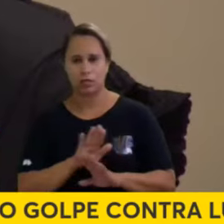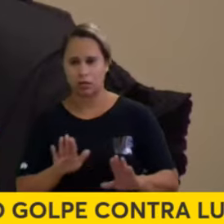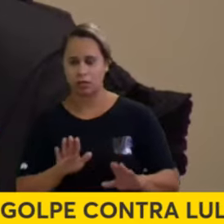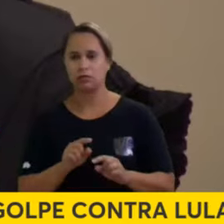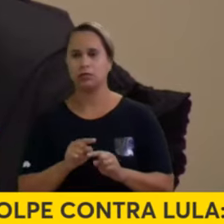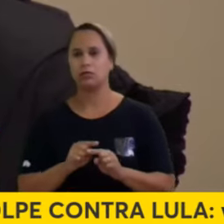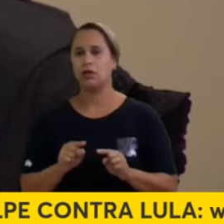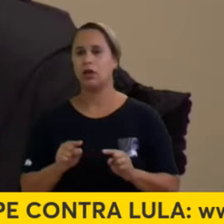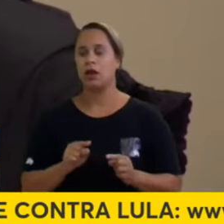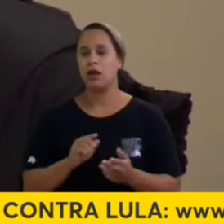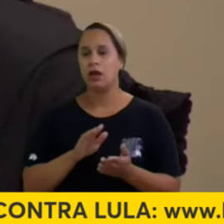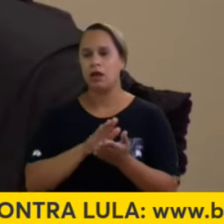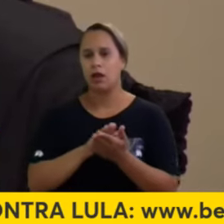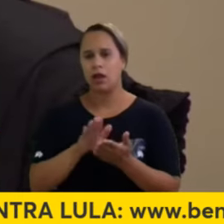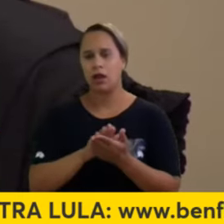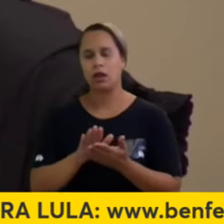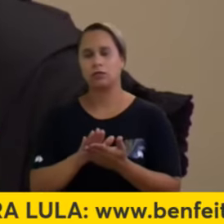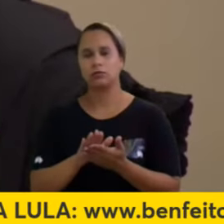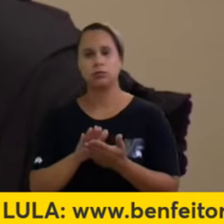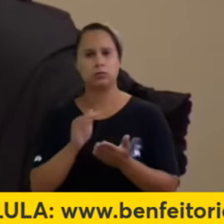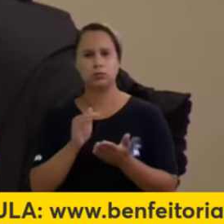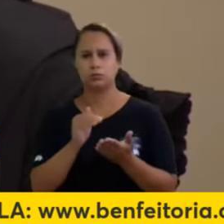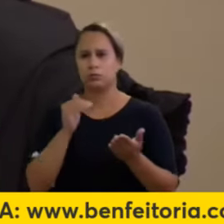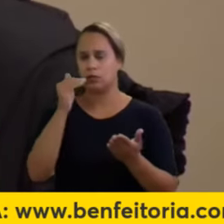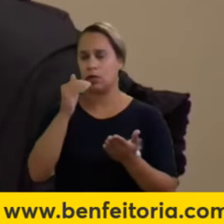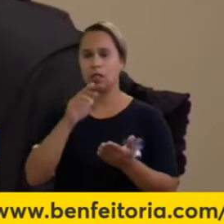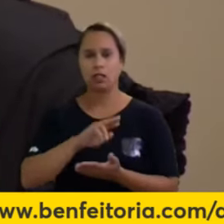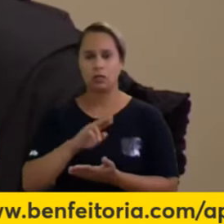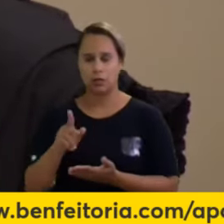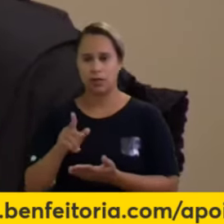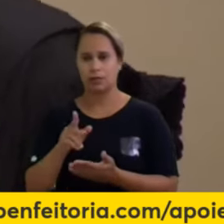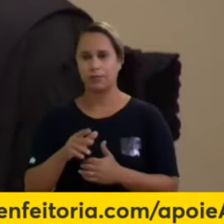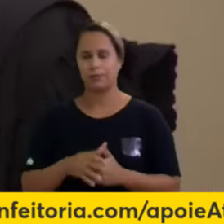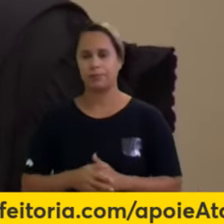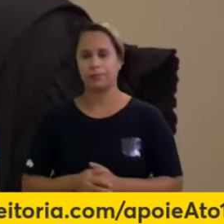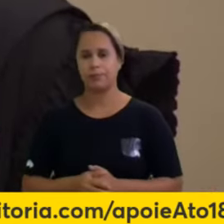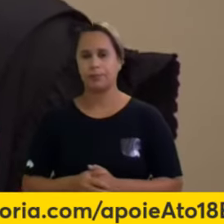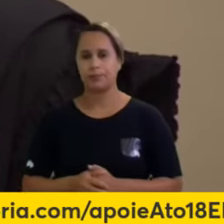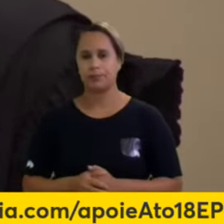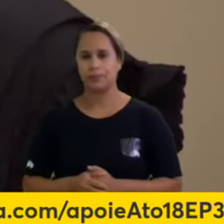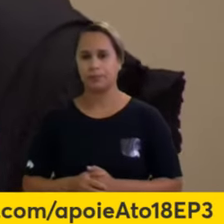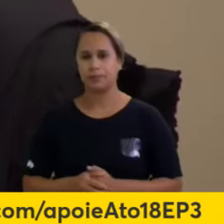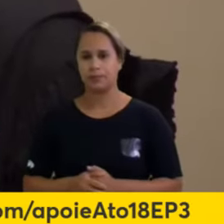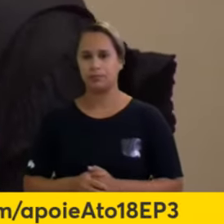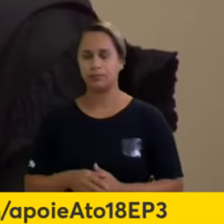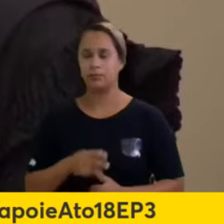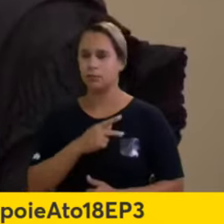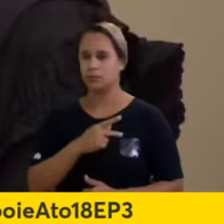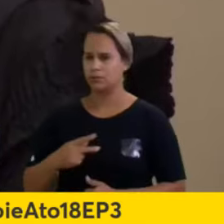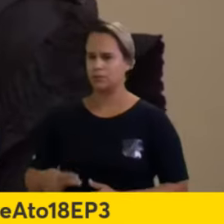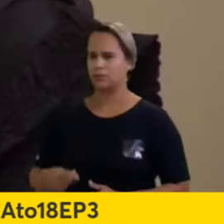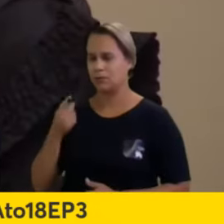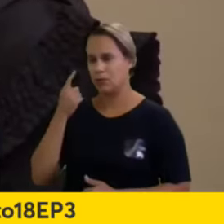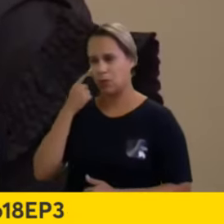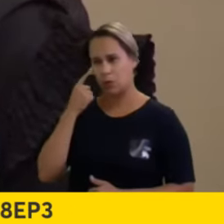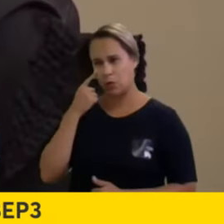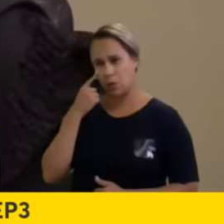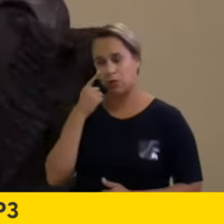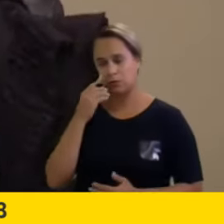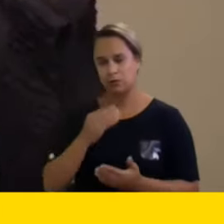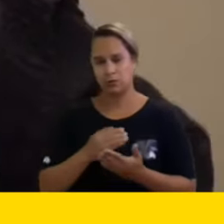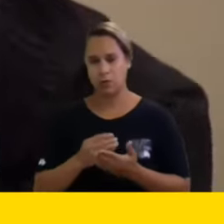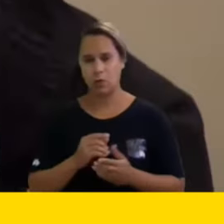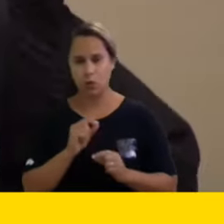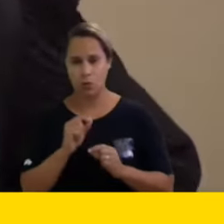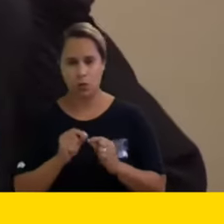anormal ou que o valores Acima da Média para separ eventual excesso senhor presidente Olha o que que Inicial faz pagamento de